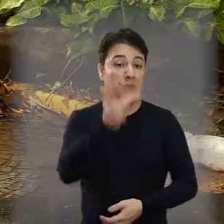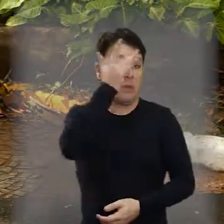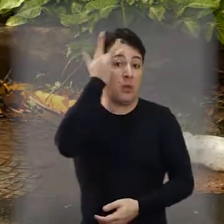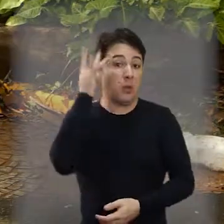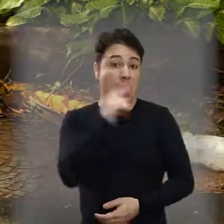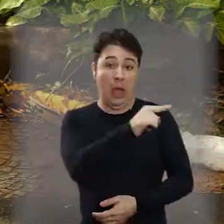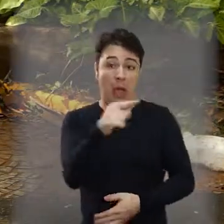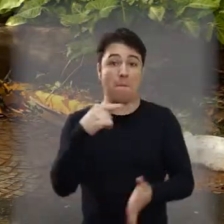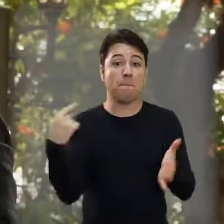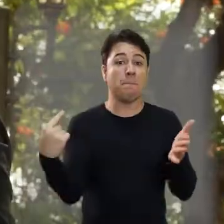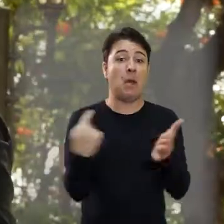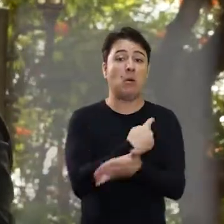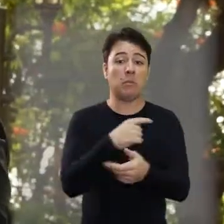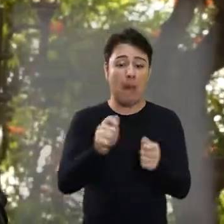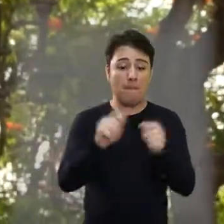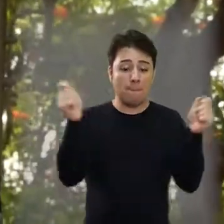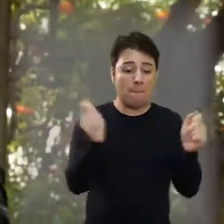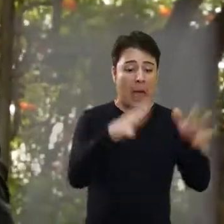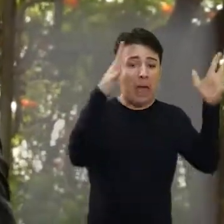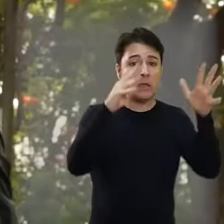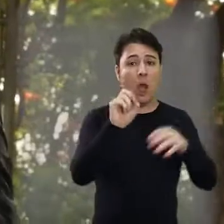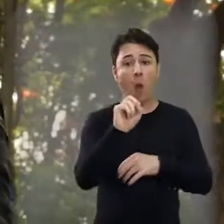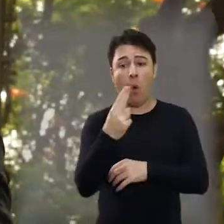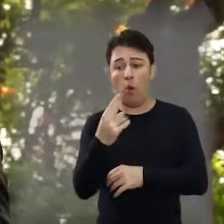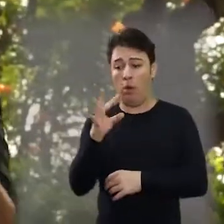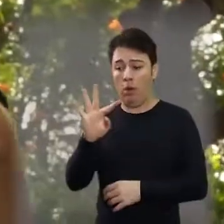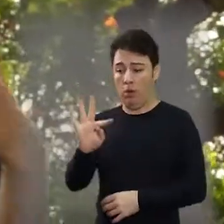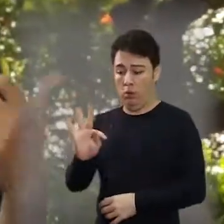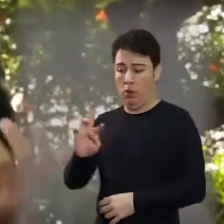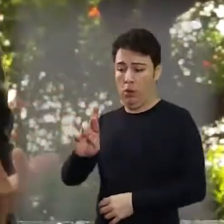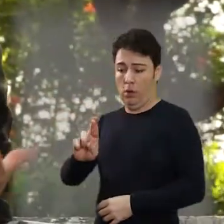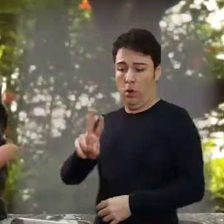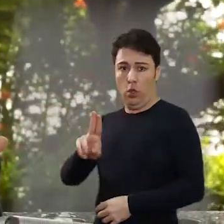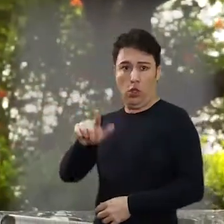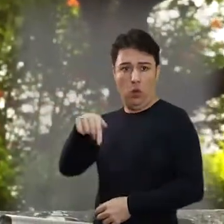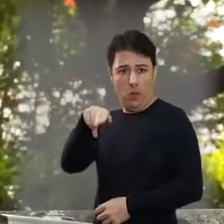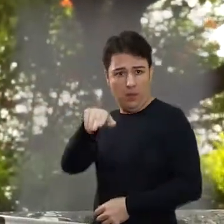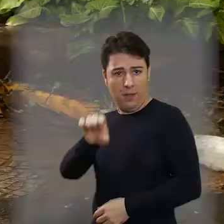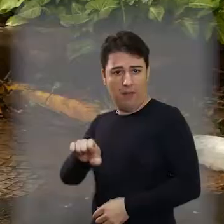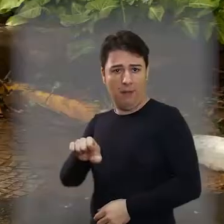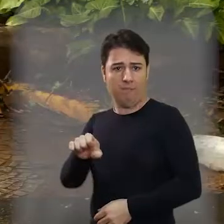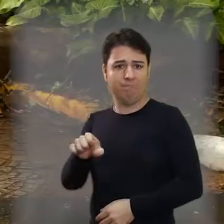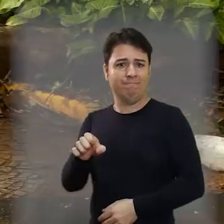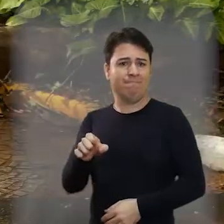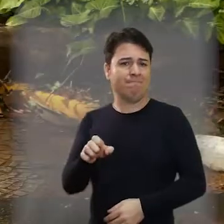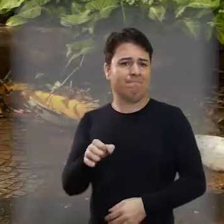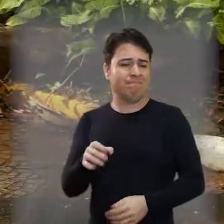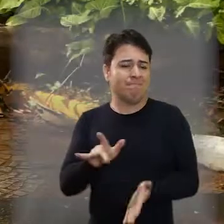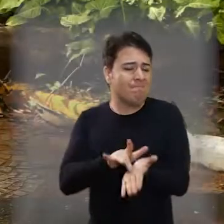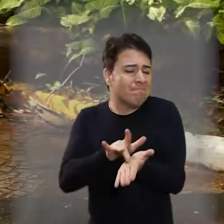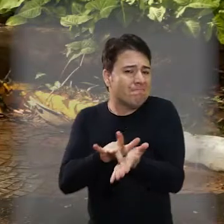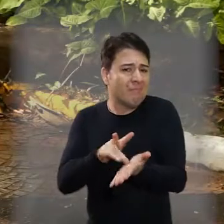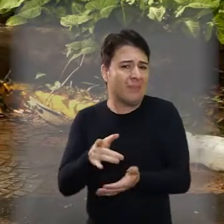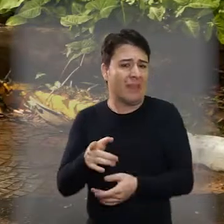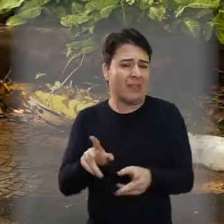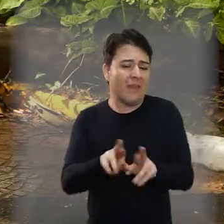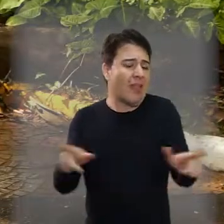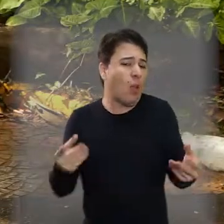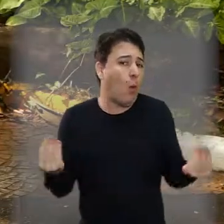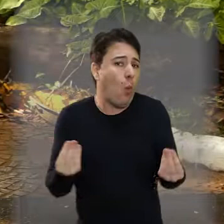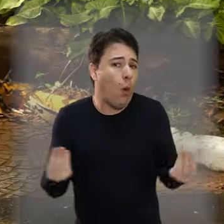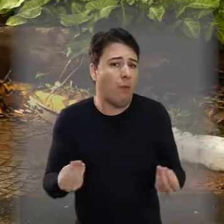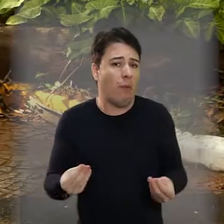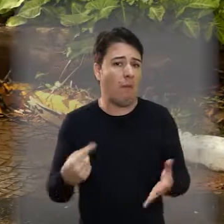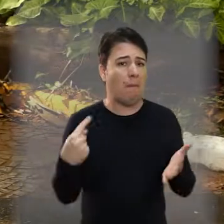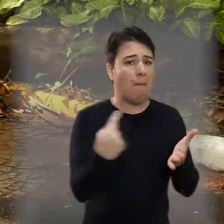As pessoas elas sempre me perguntam qual que é a diferença da mágica para o truque. O que você faz, Felipe? Você faz